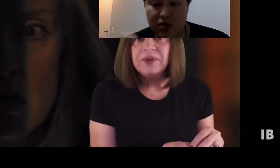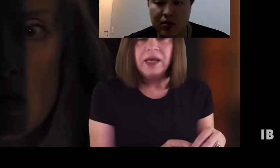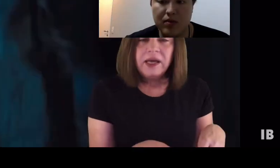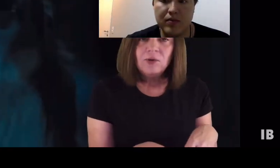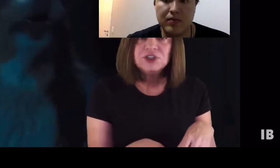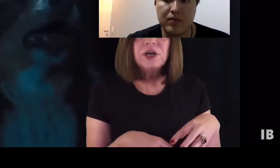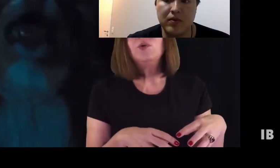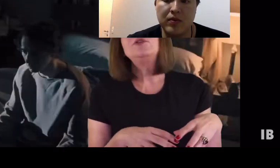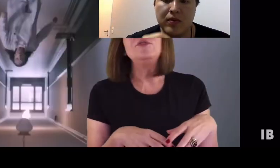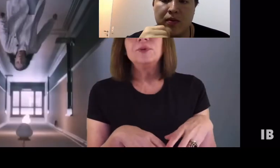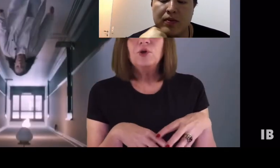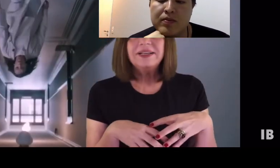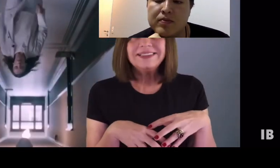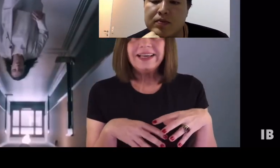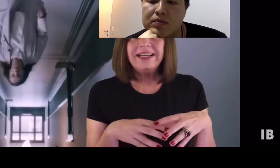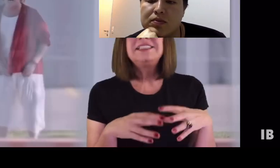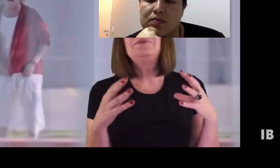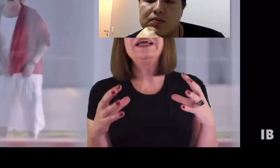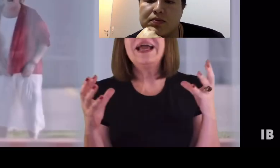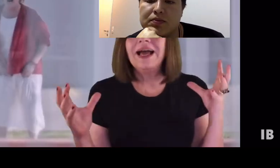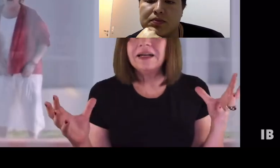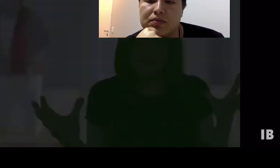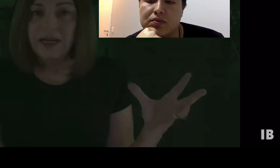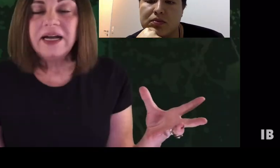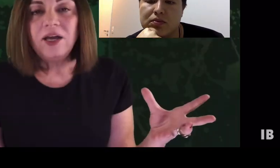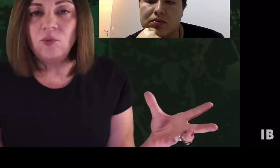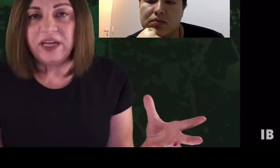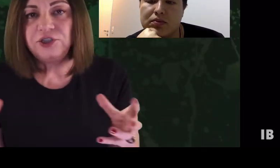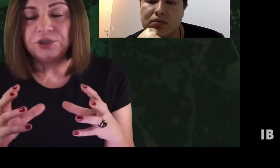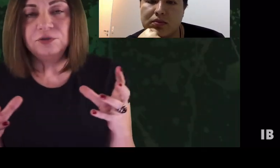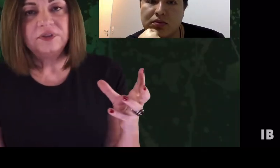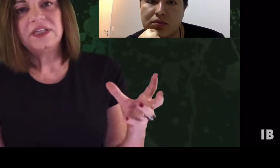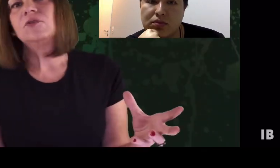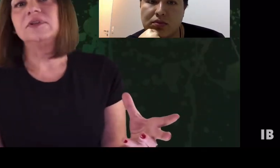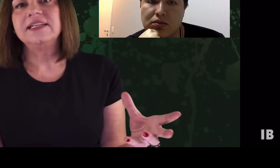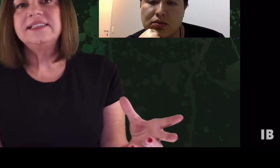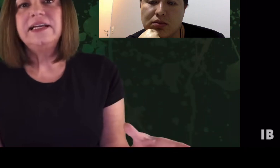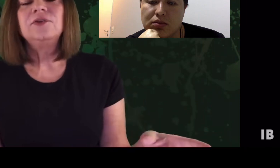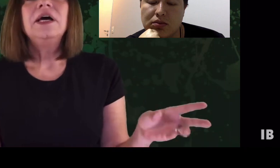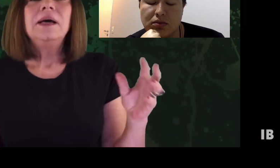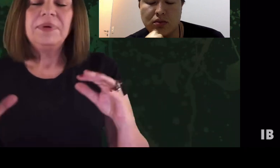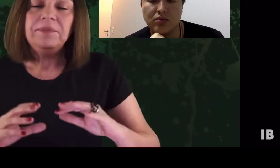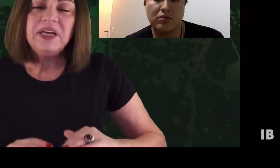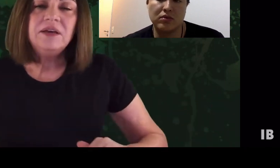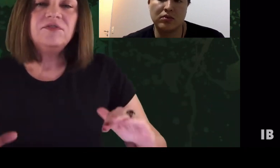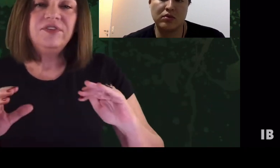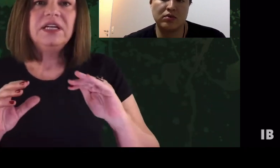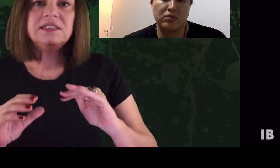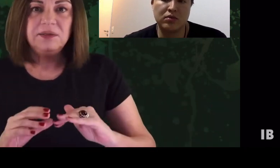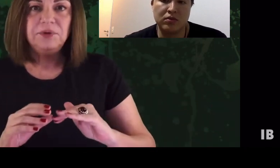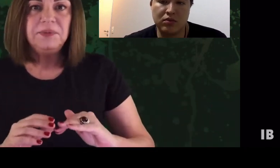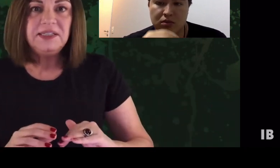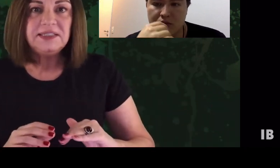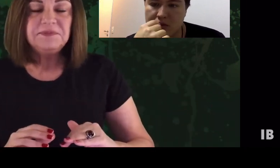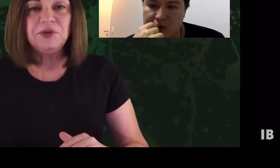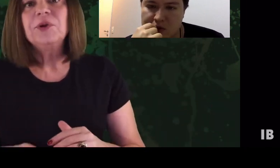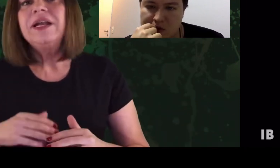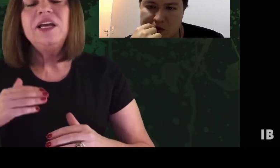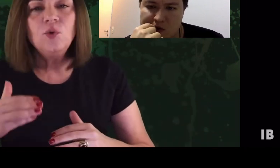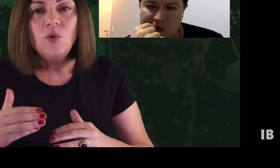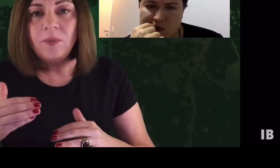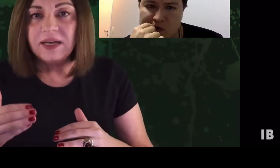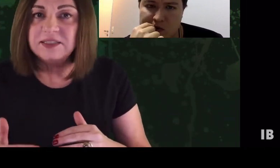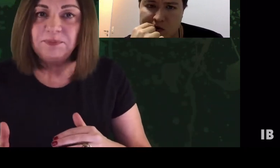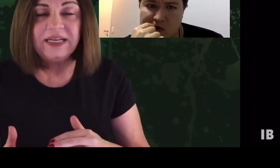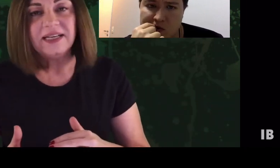tão bem. Eu acho que quando o filme começa a querer explicar realmente tudo o que está acontecendo, para mim, vira sempre uma decepção,